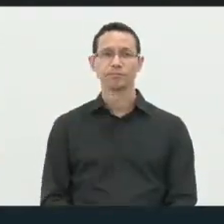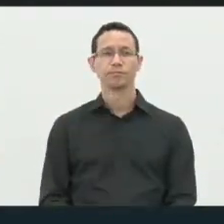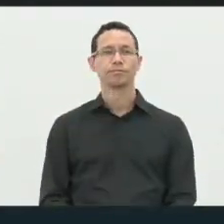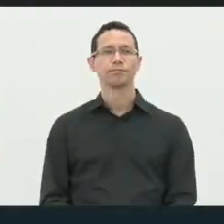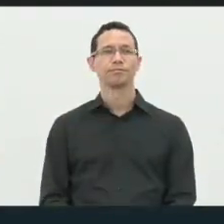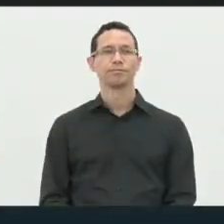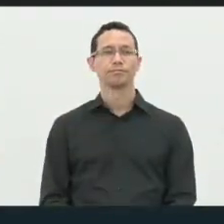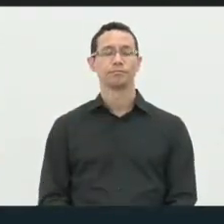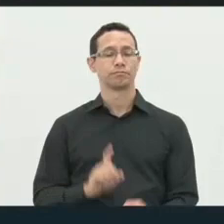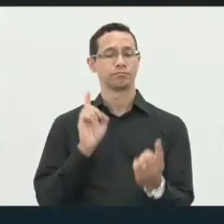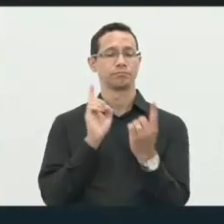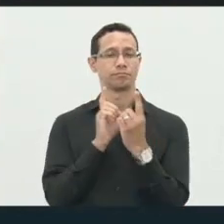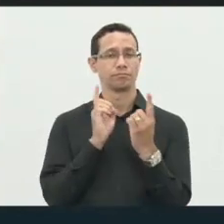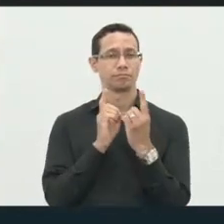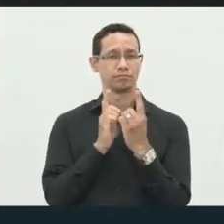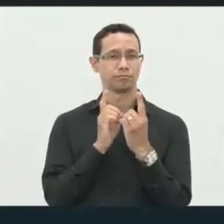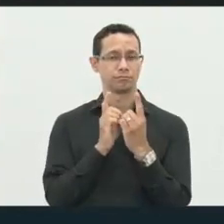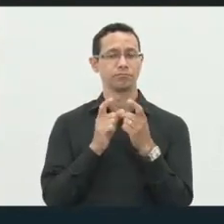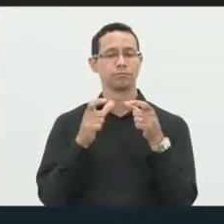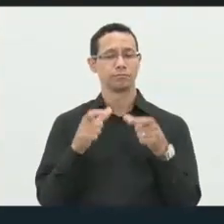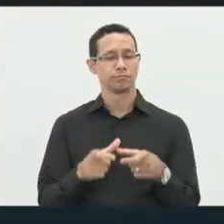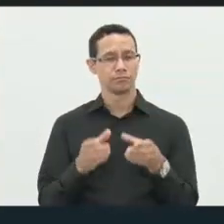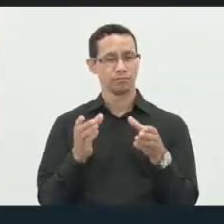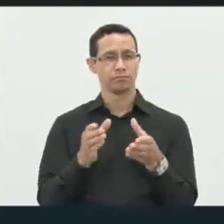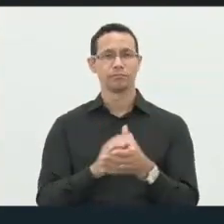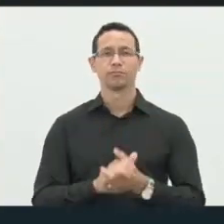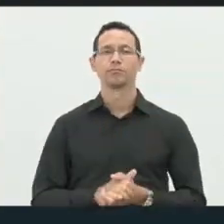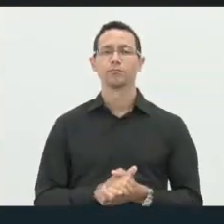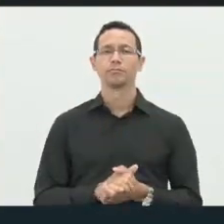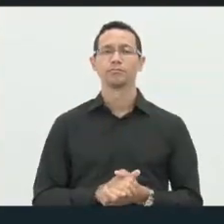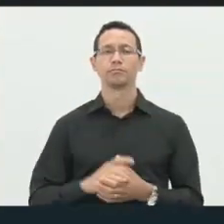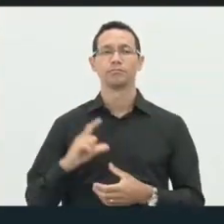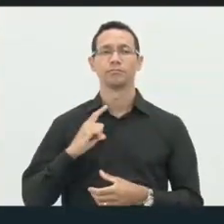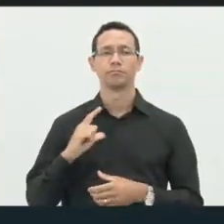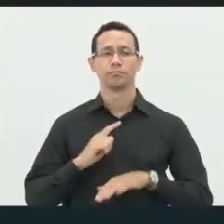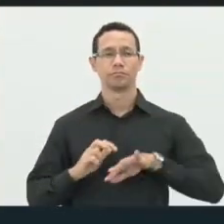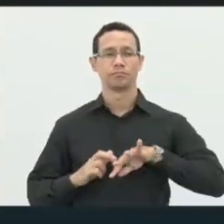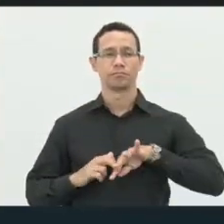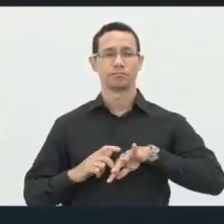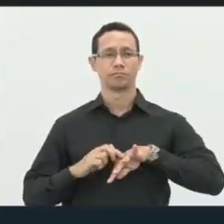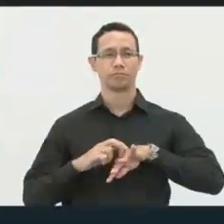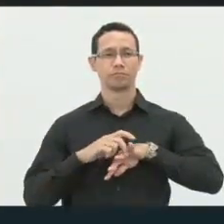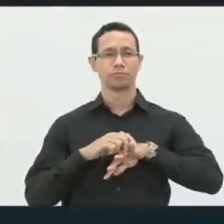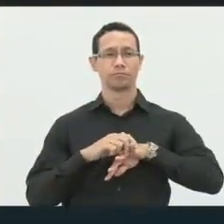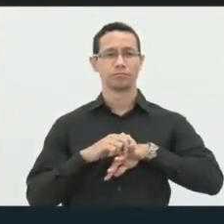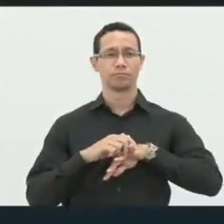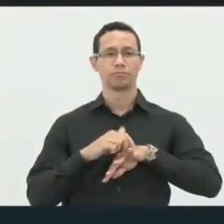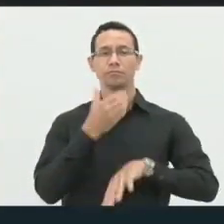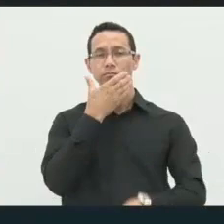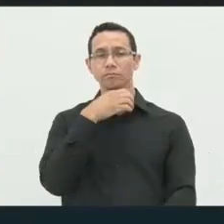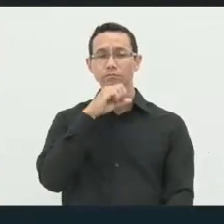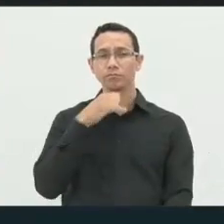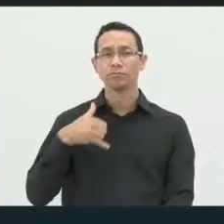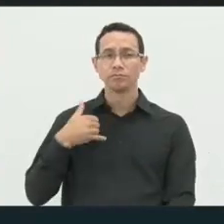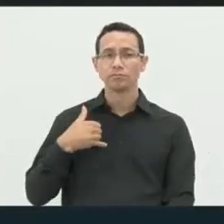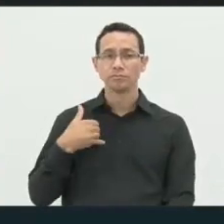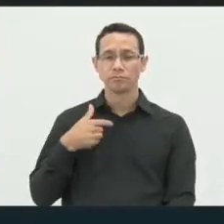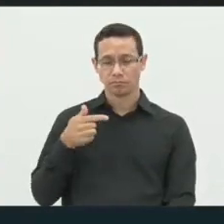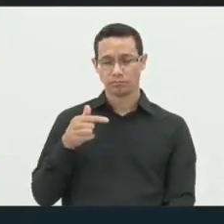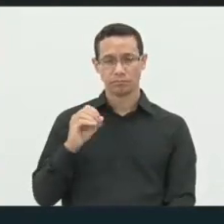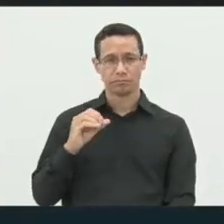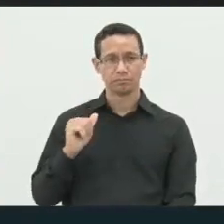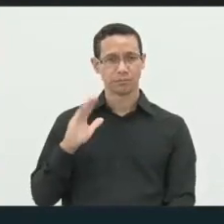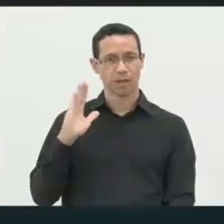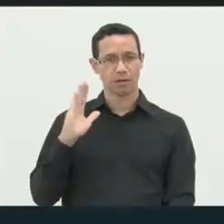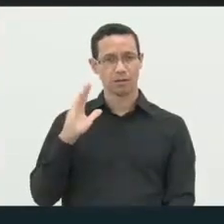é atendido nessa unidade e lá tem escadas meu pai tem mais de 70 anos de idade e lá tem escadas que